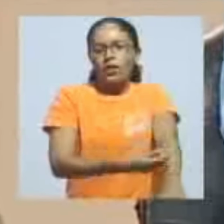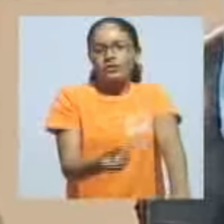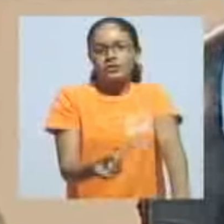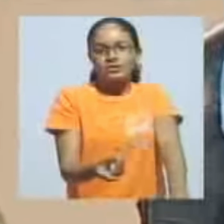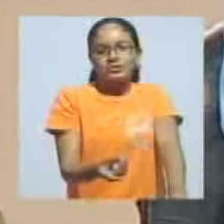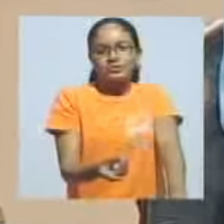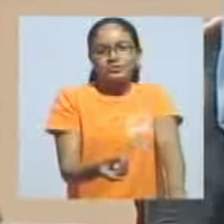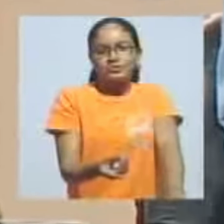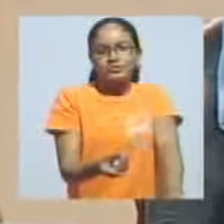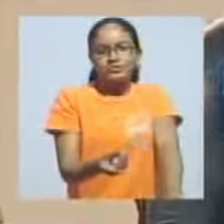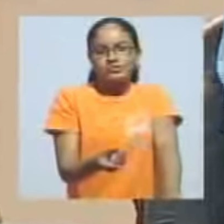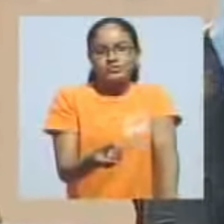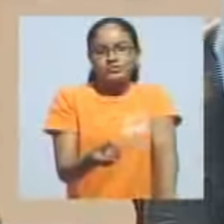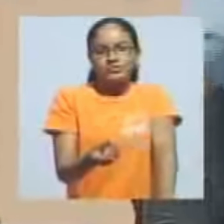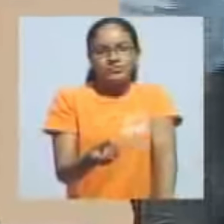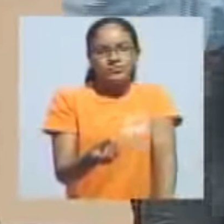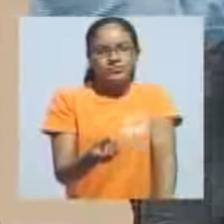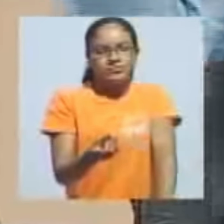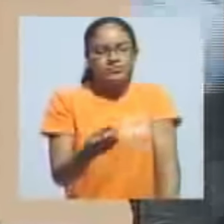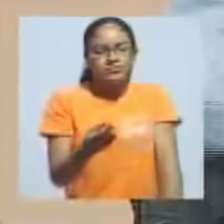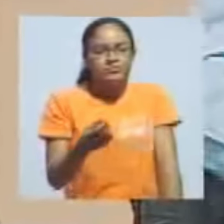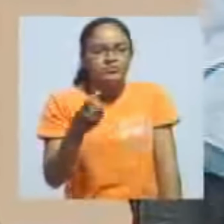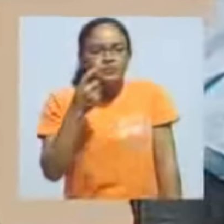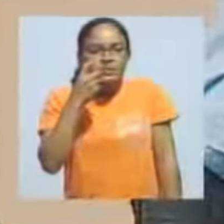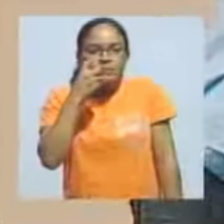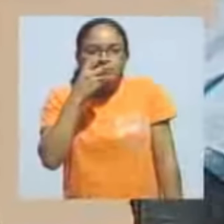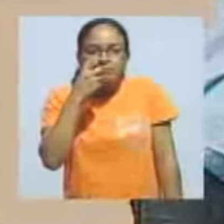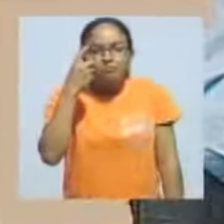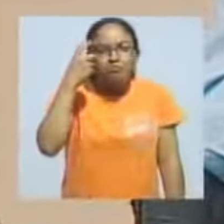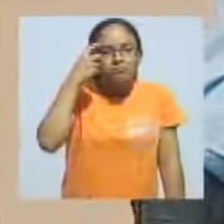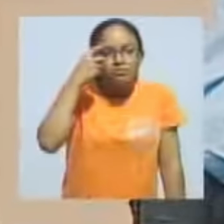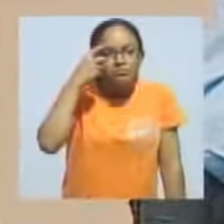baixo, das coisas de baixo?